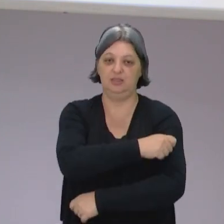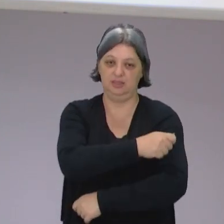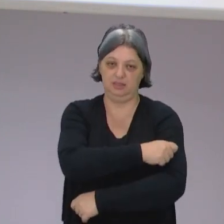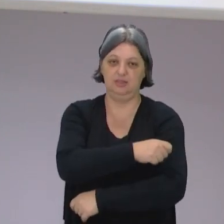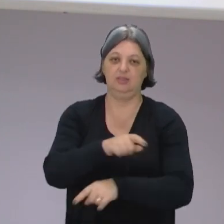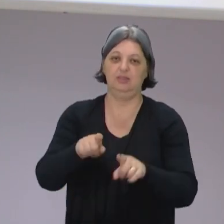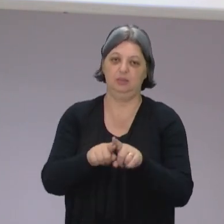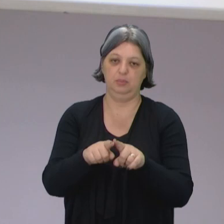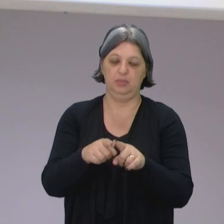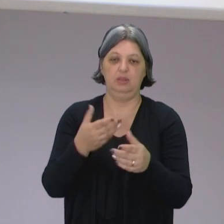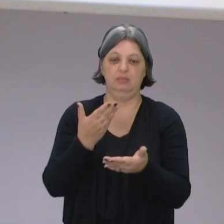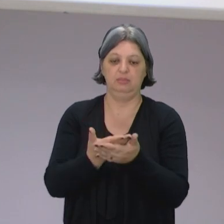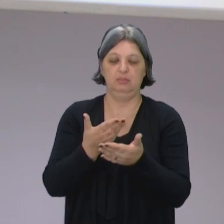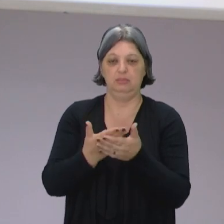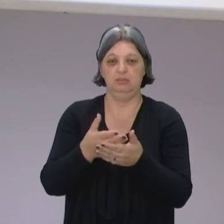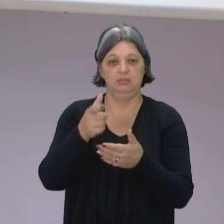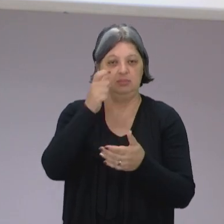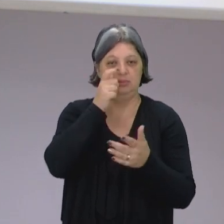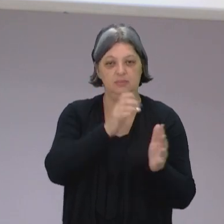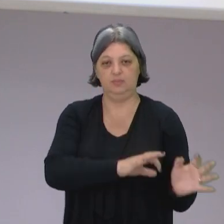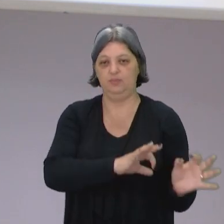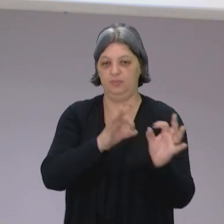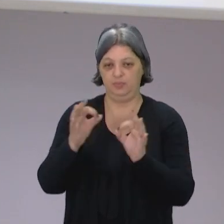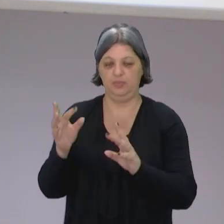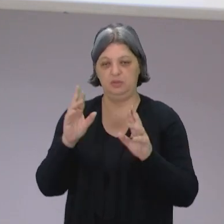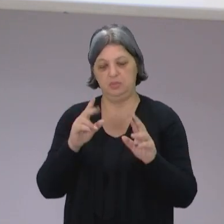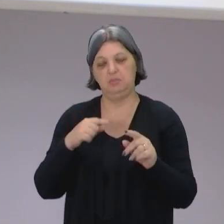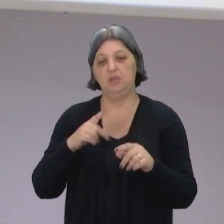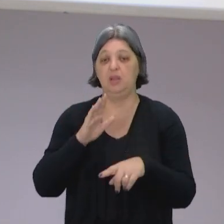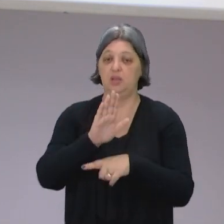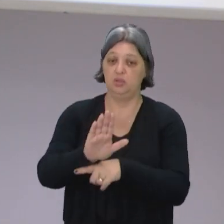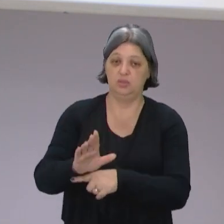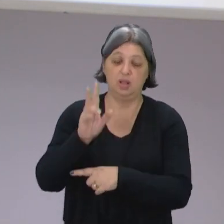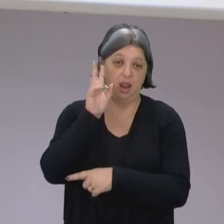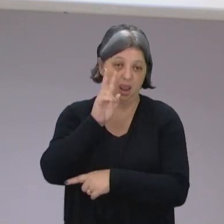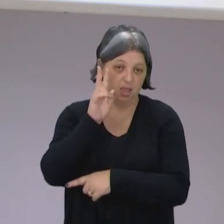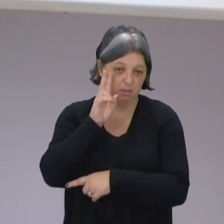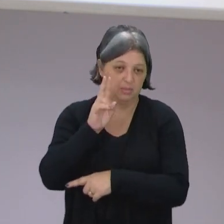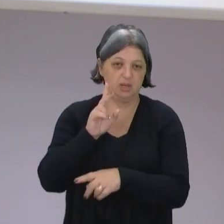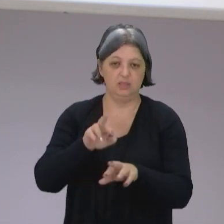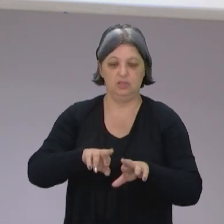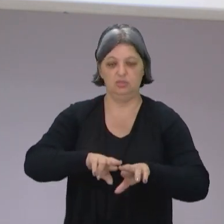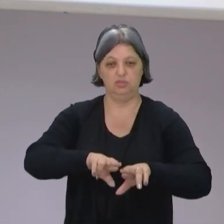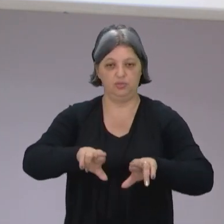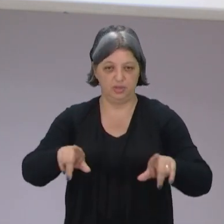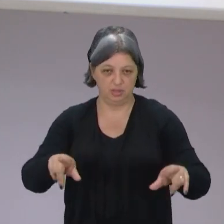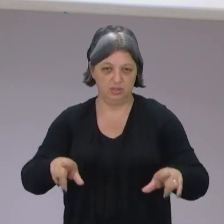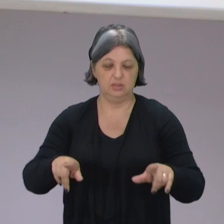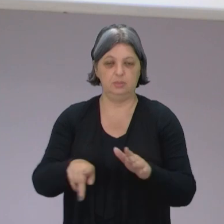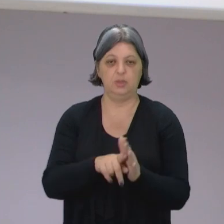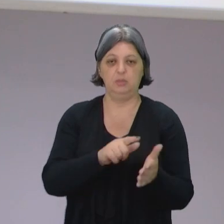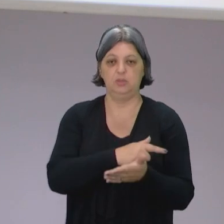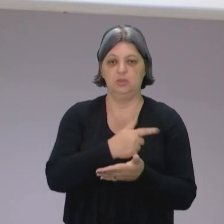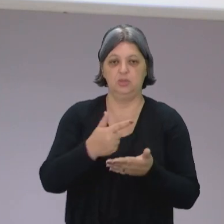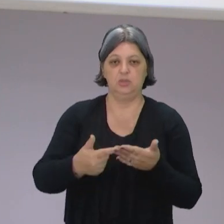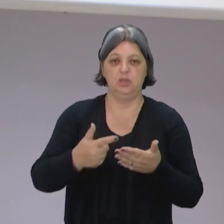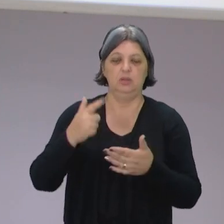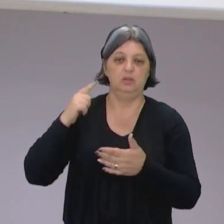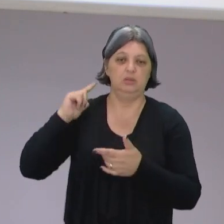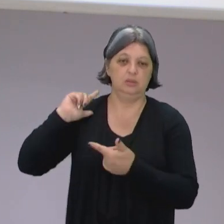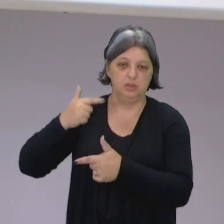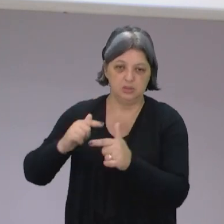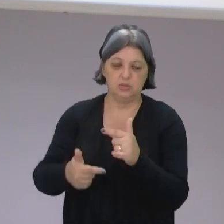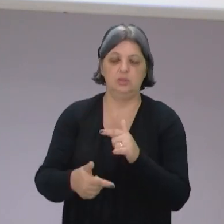acompanhando essa aula, né? Espero que tenha ajudado em alguma coisa a lembrar, né, essas diferenças entre jornal midiático e o